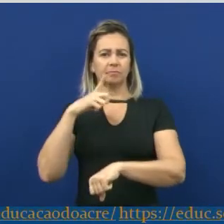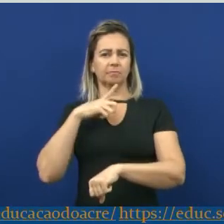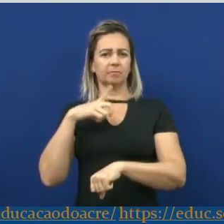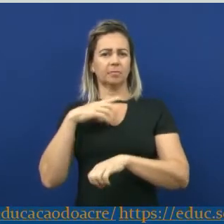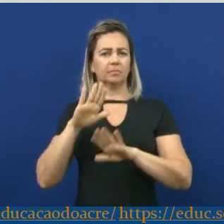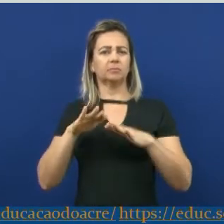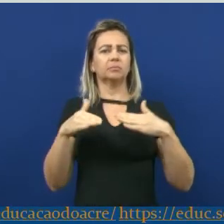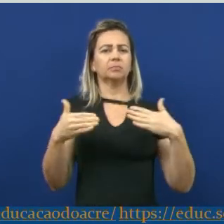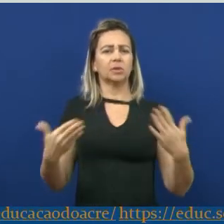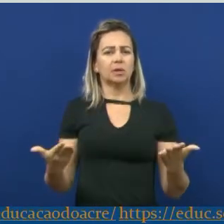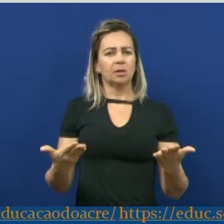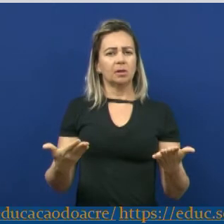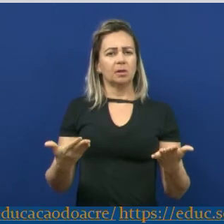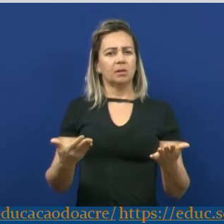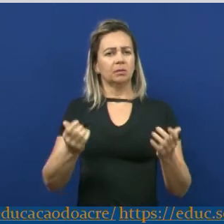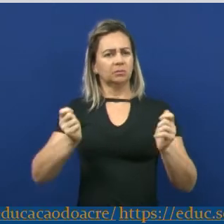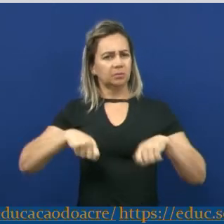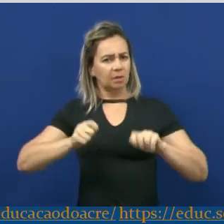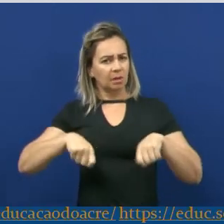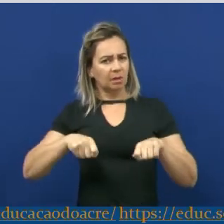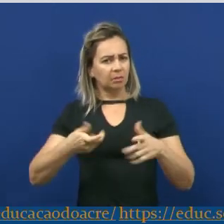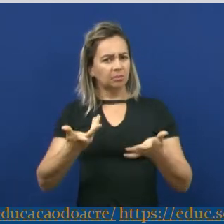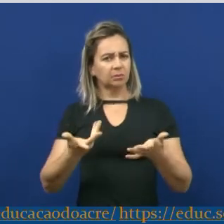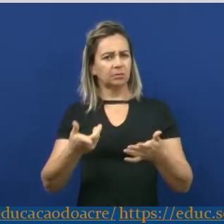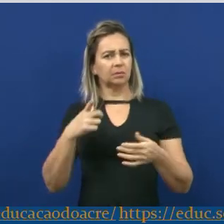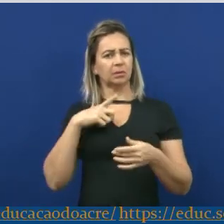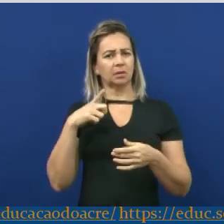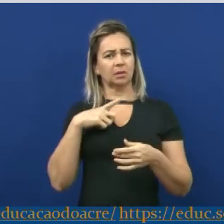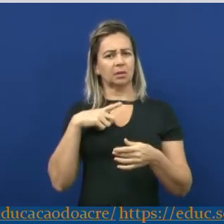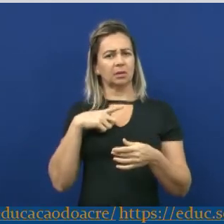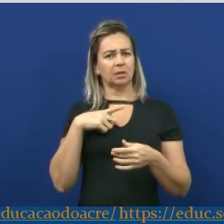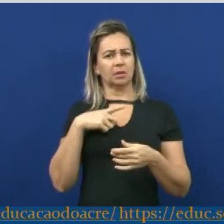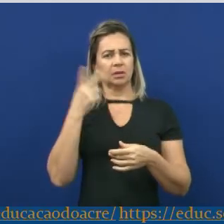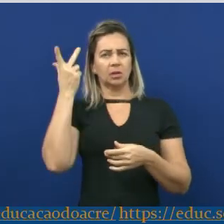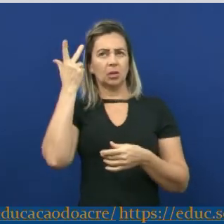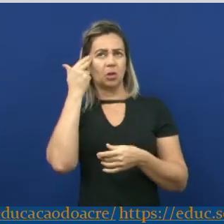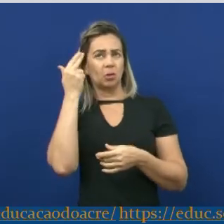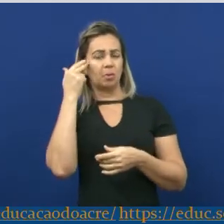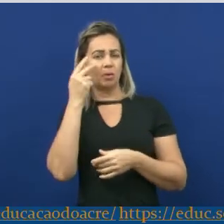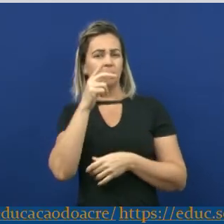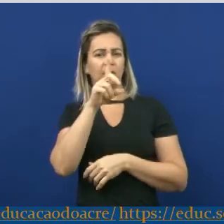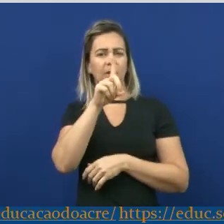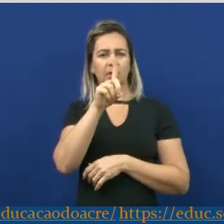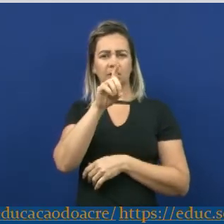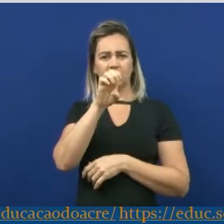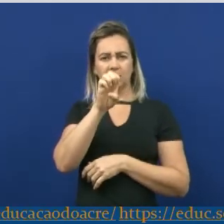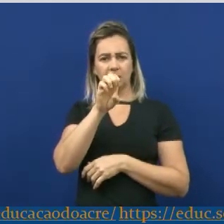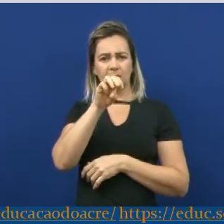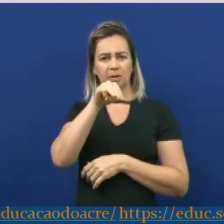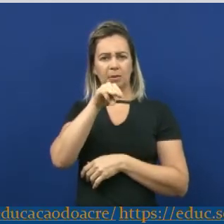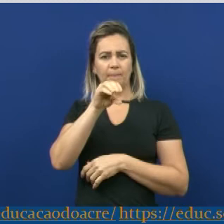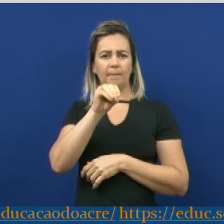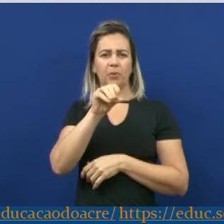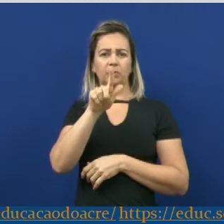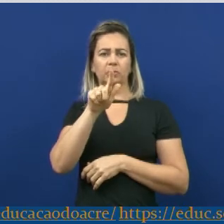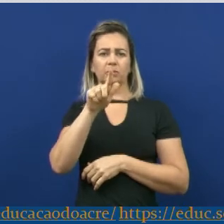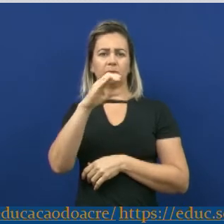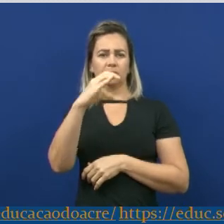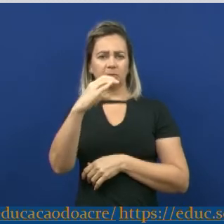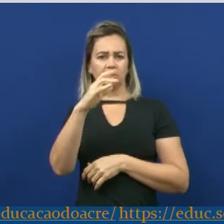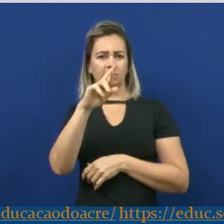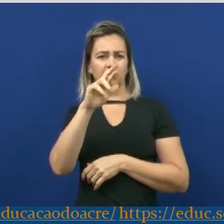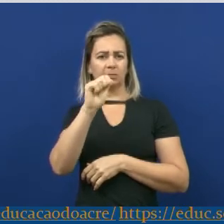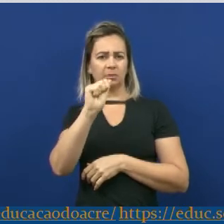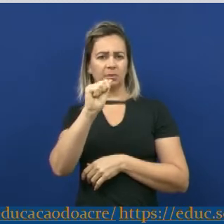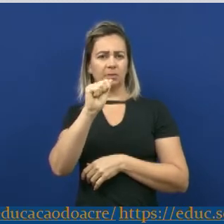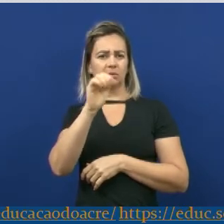à democratização das artes? Sim ou não? Fundamente a sua resposta. Use